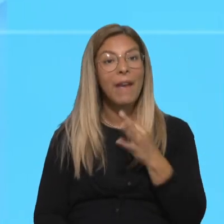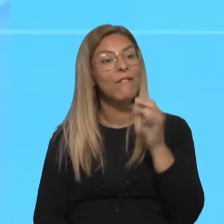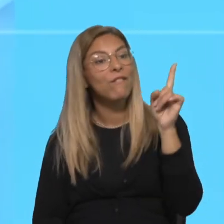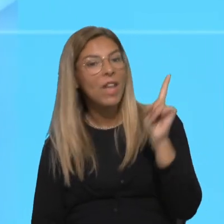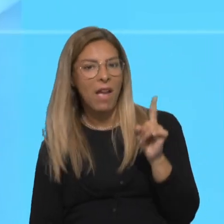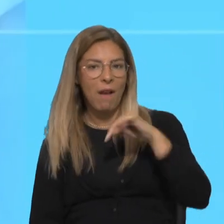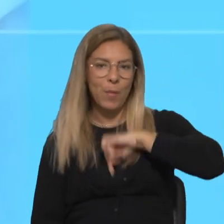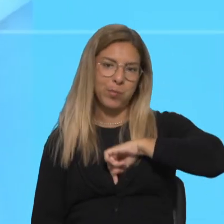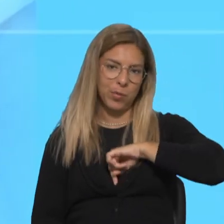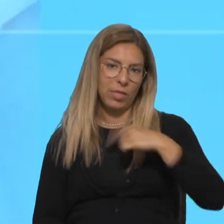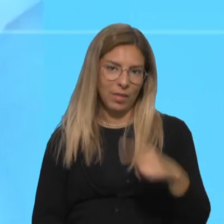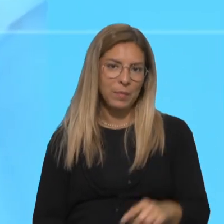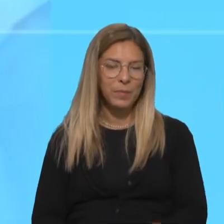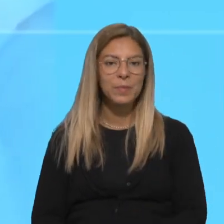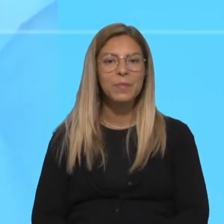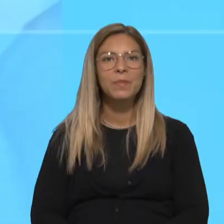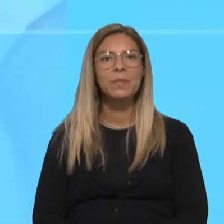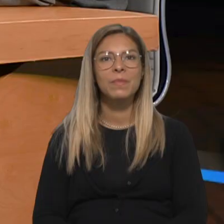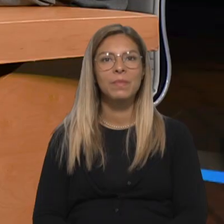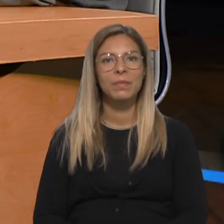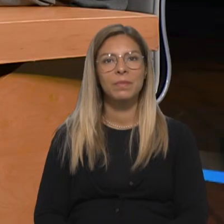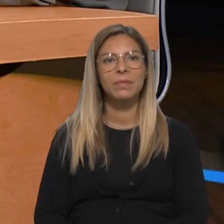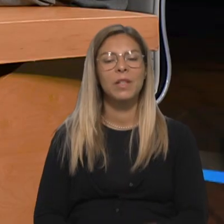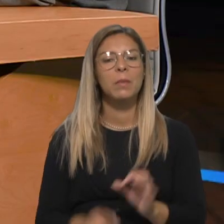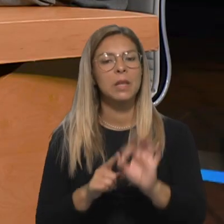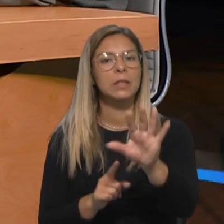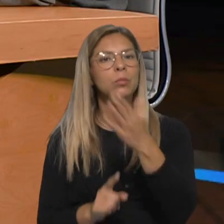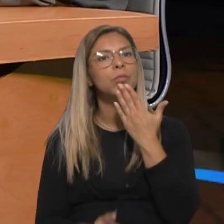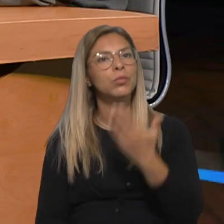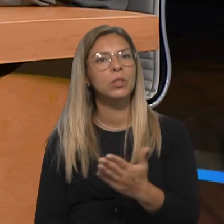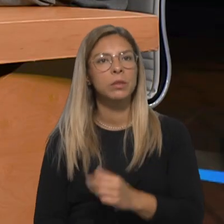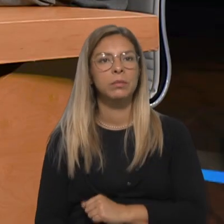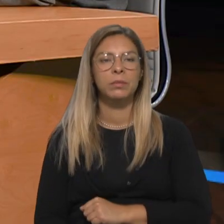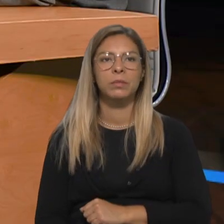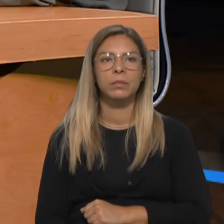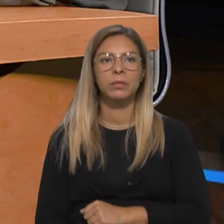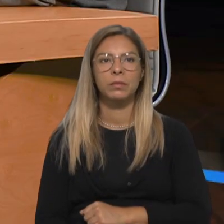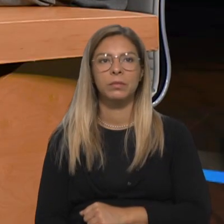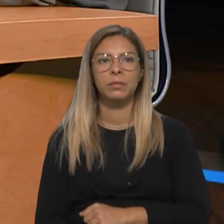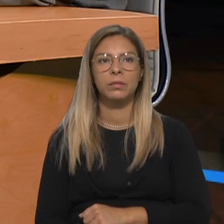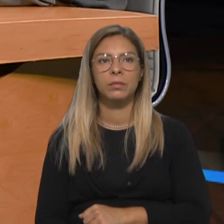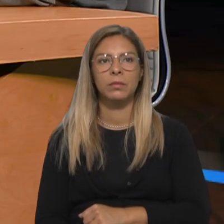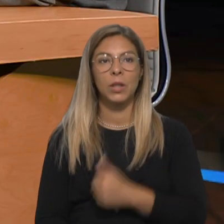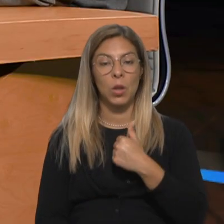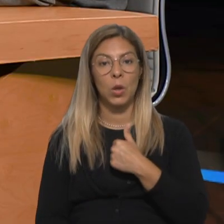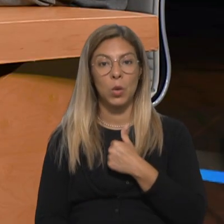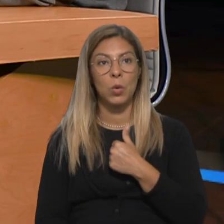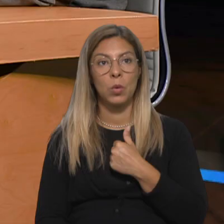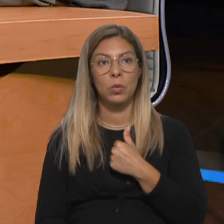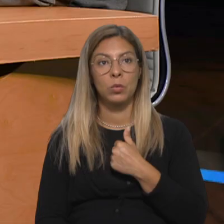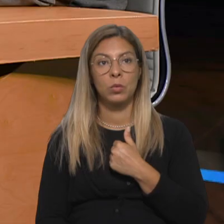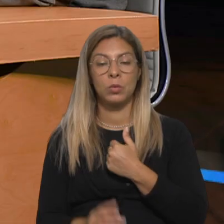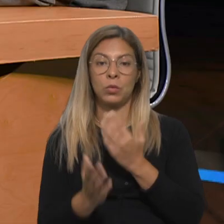também, se tem. Sim. António Fonseca, se me deixas dizer uma coisa muito rápida, que é o seguinte: eu, quando entrei para a escola, para o